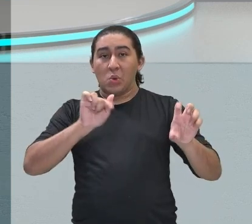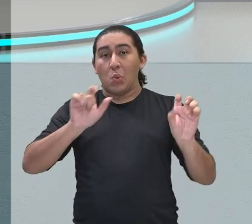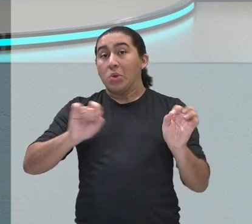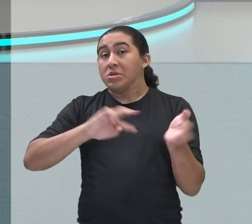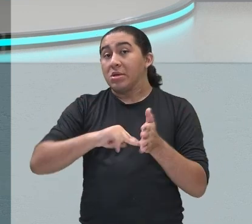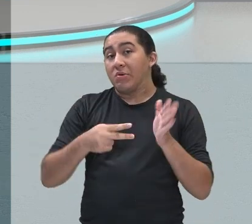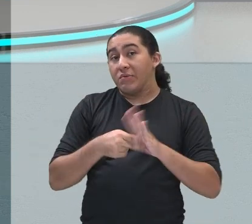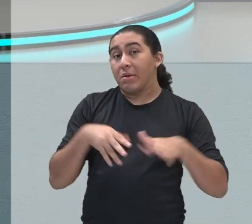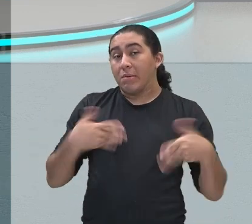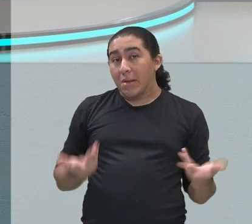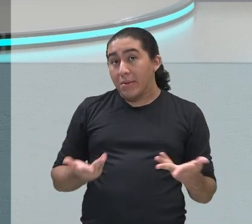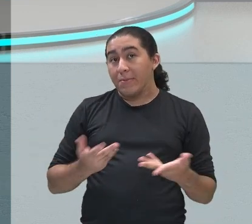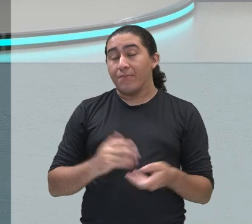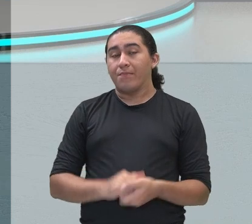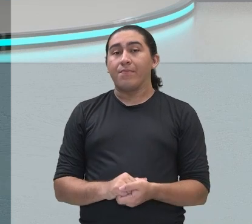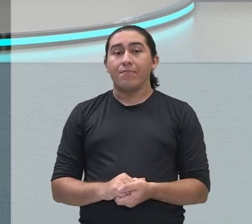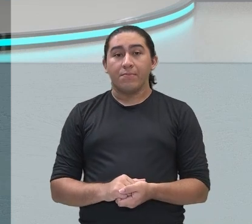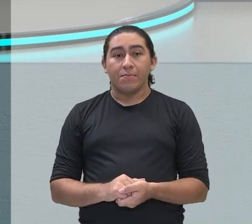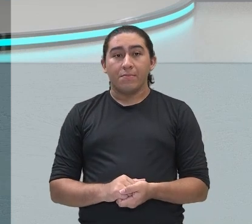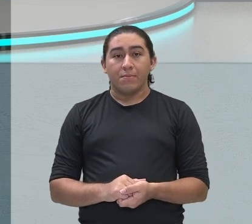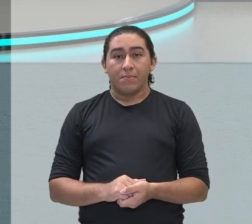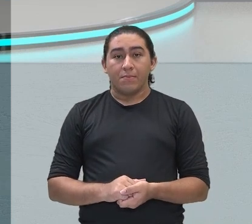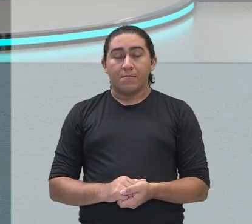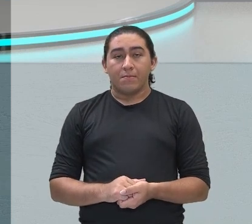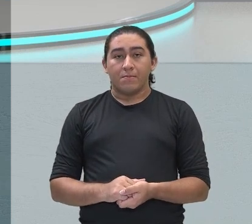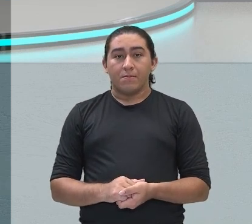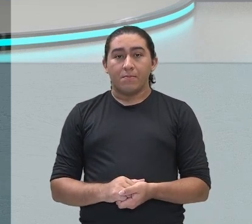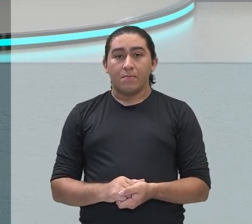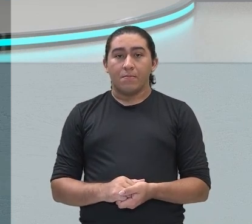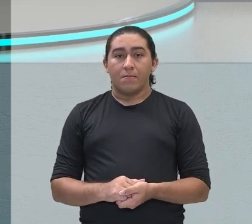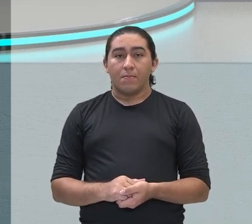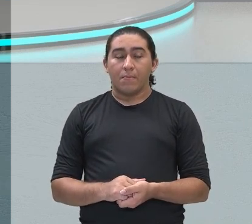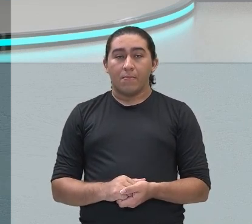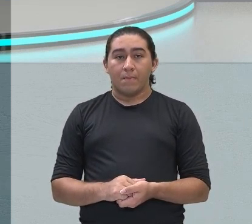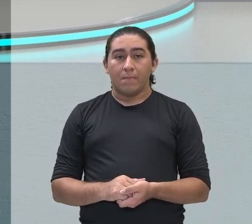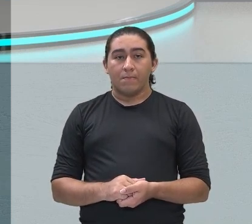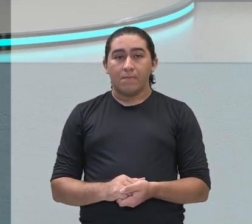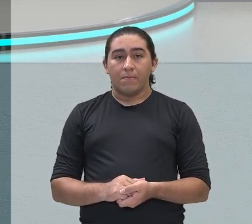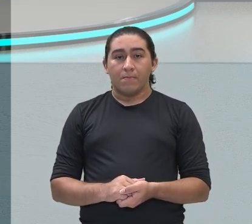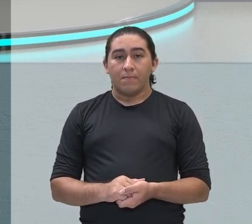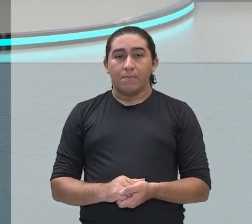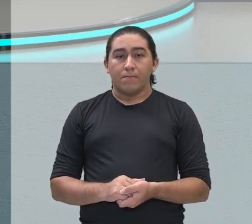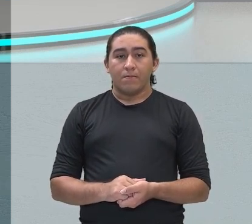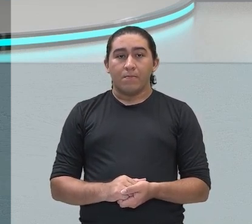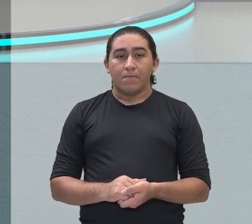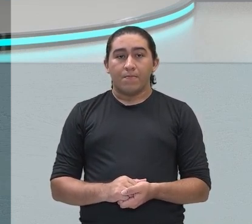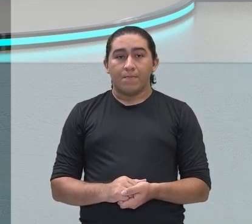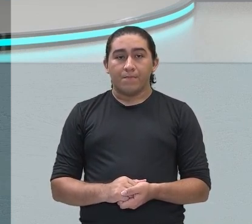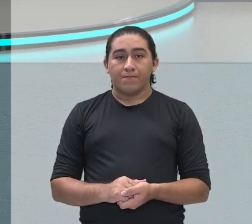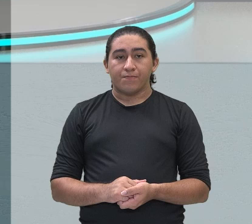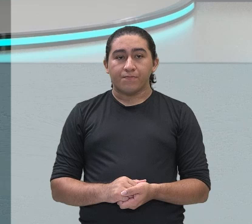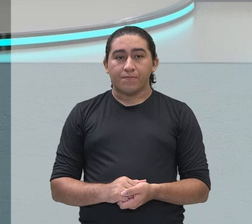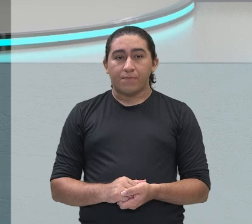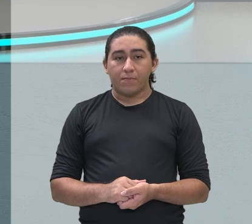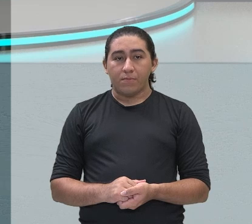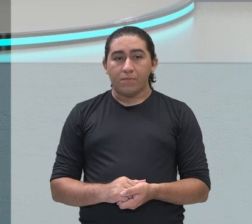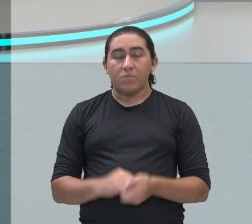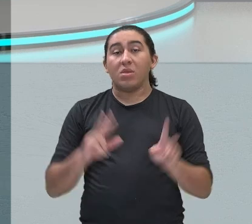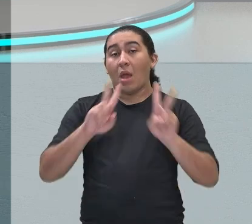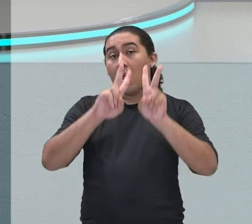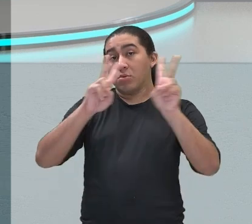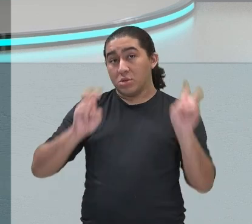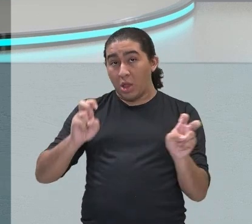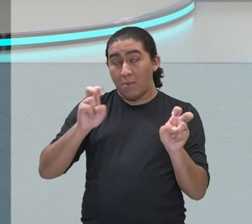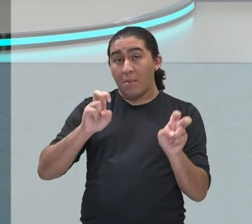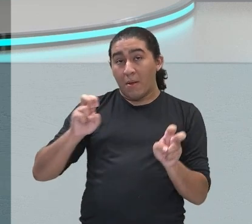que observa-se nessa estrofe uma das temáticas recorrentes em suas obras,